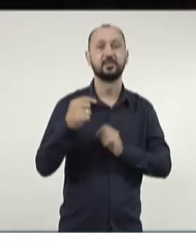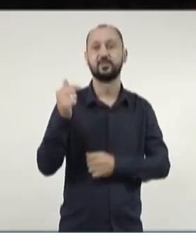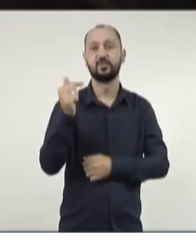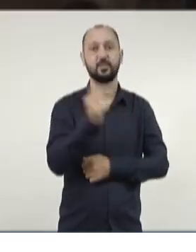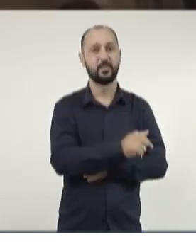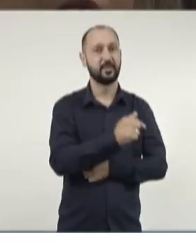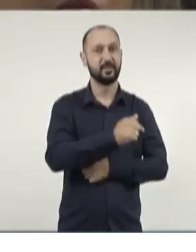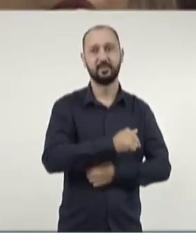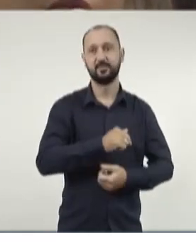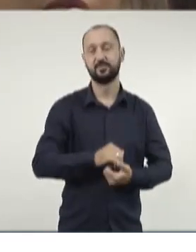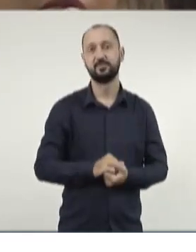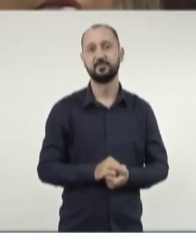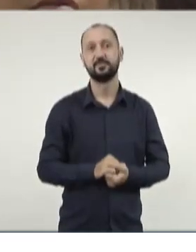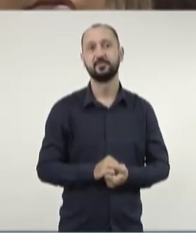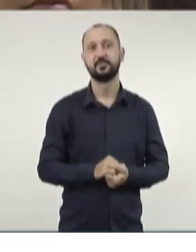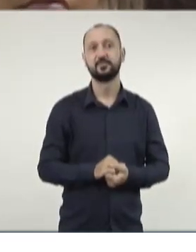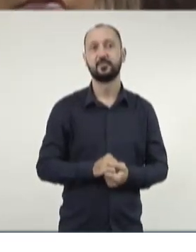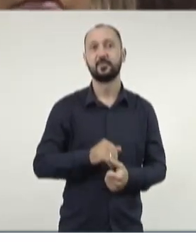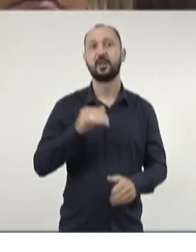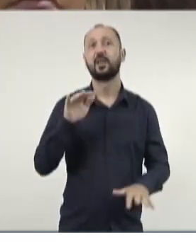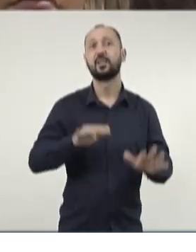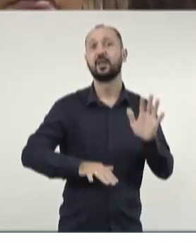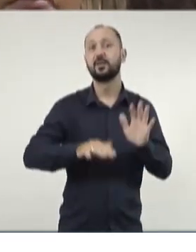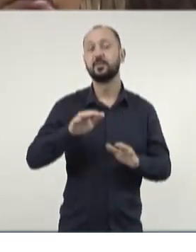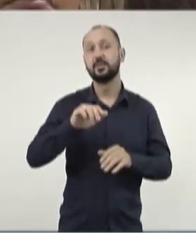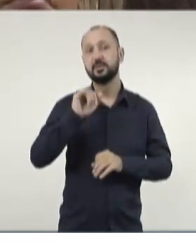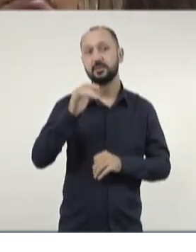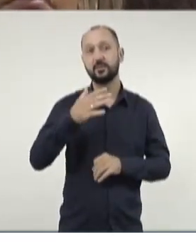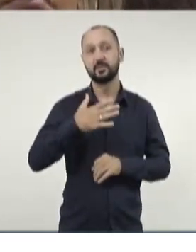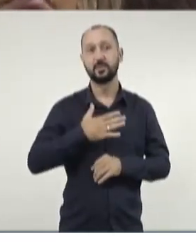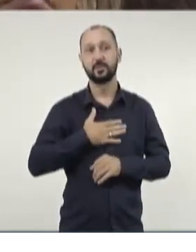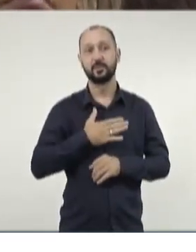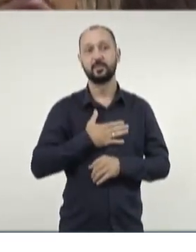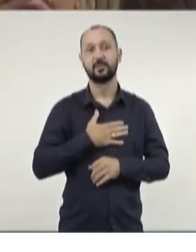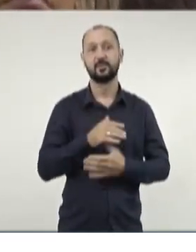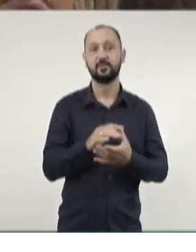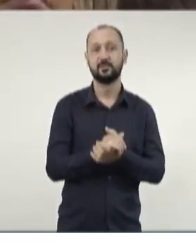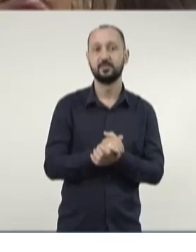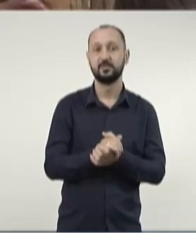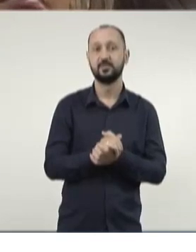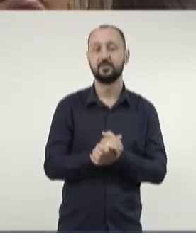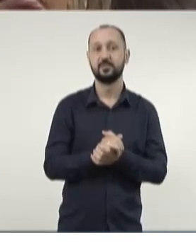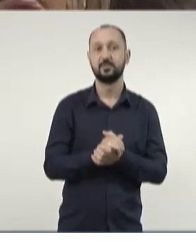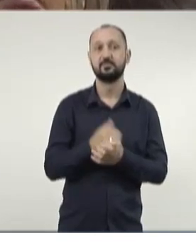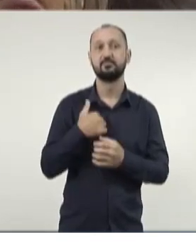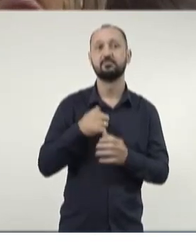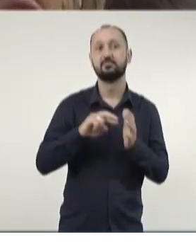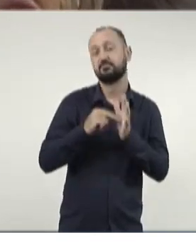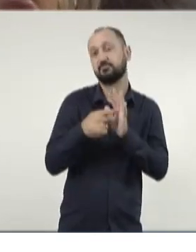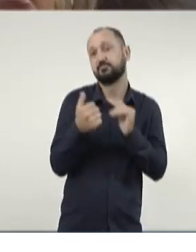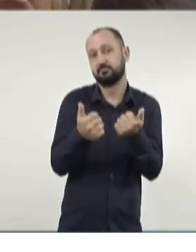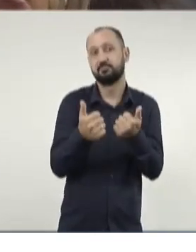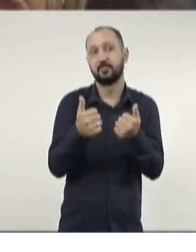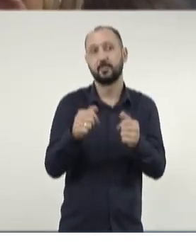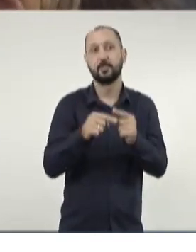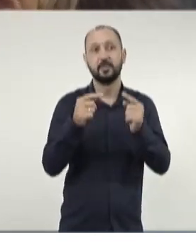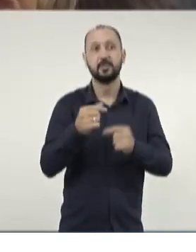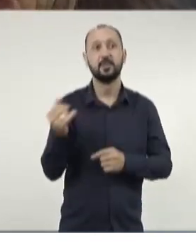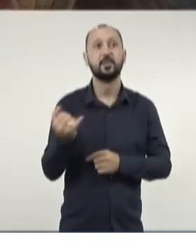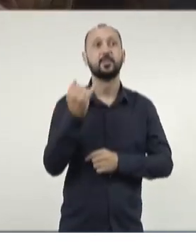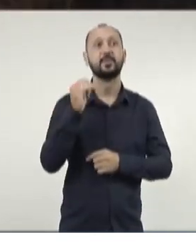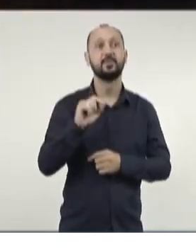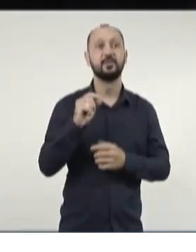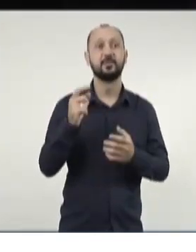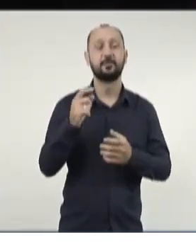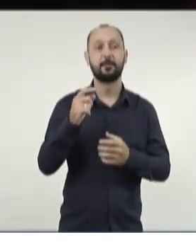para ele. E, de repente, se fosse para mim, olha, talvez faça sentido, mas é importante a